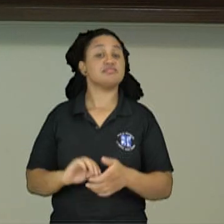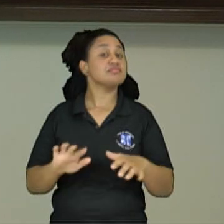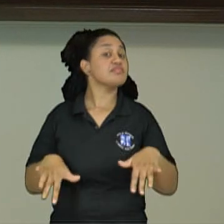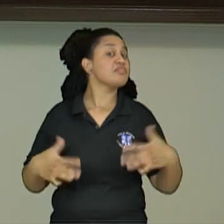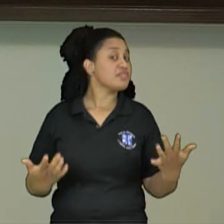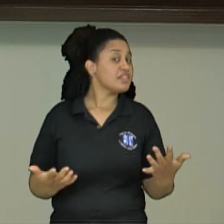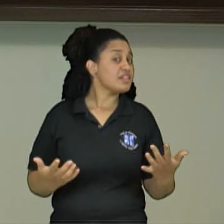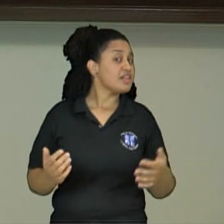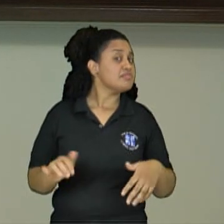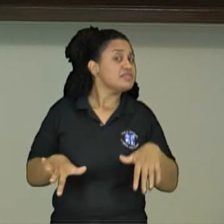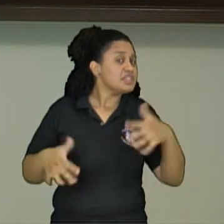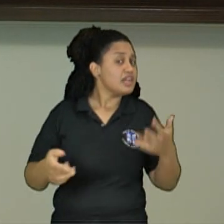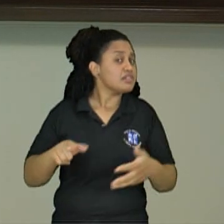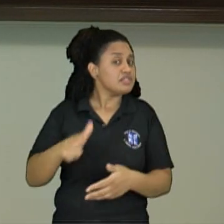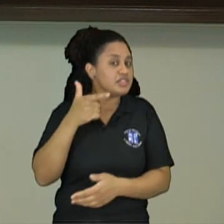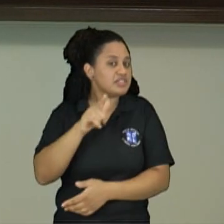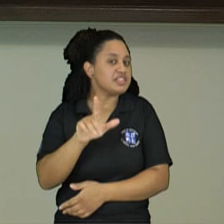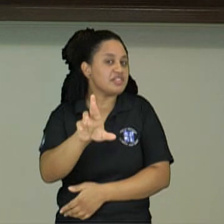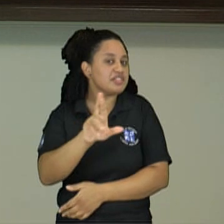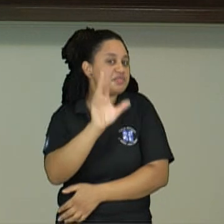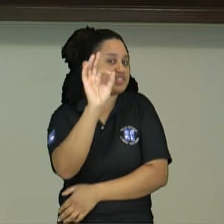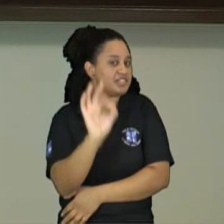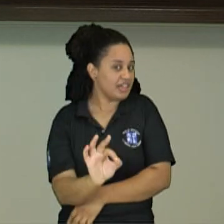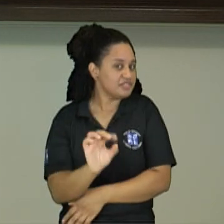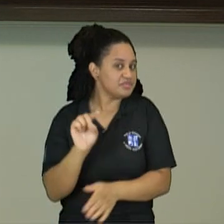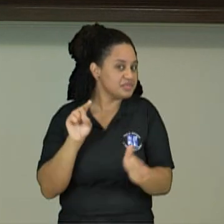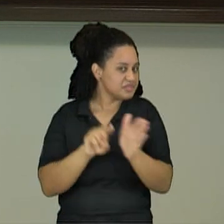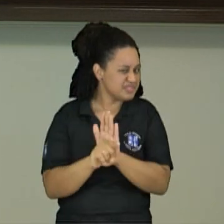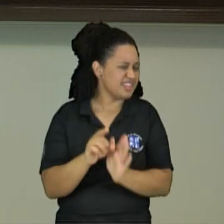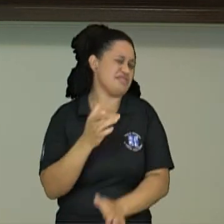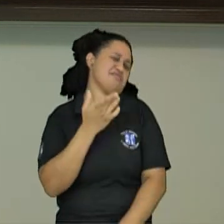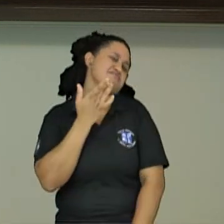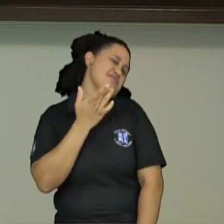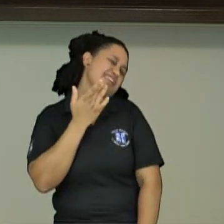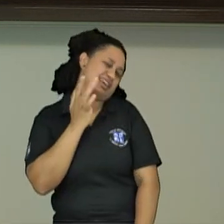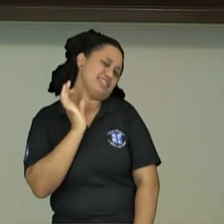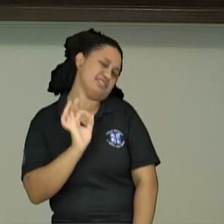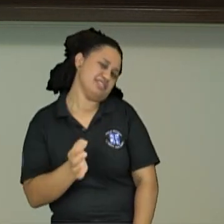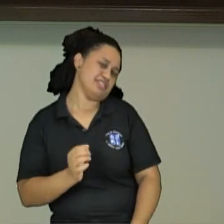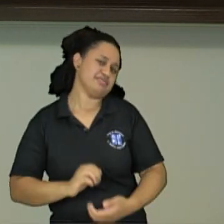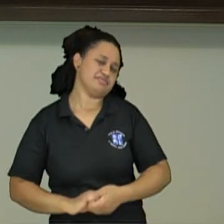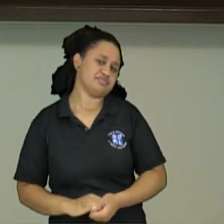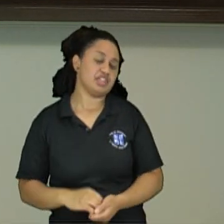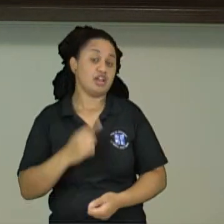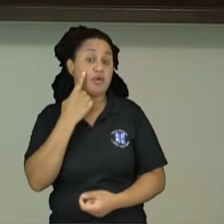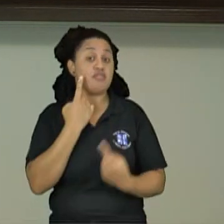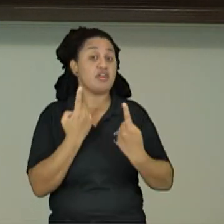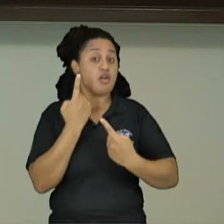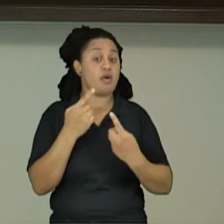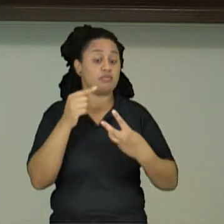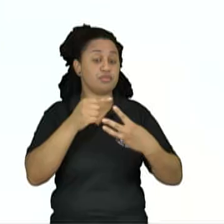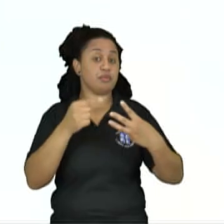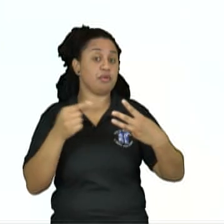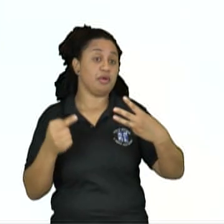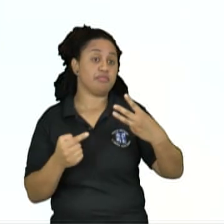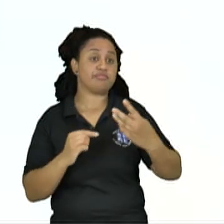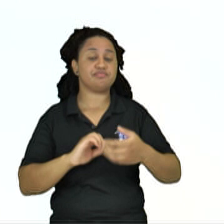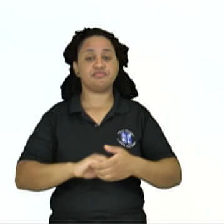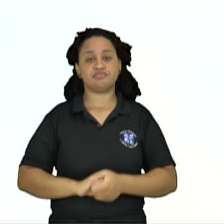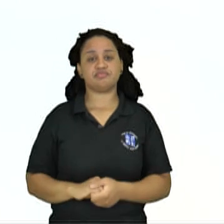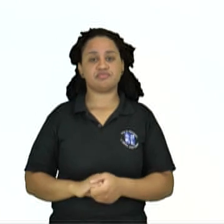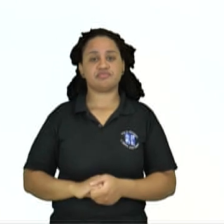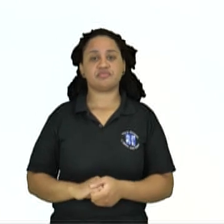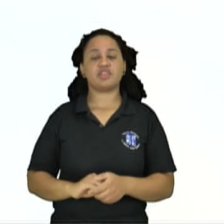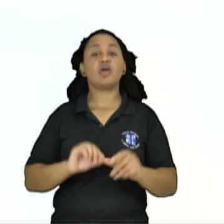E aí, será que você acertou essa questão? Estava muito fácil, não estava? Vamos ver a resposta?